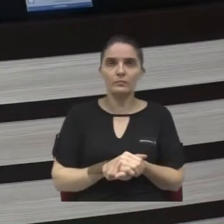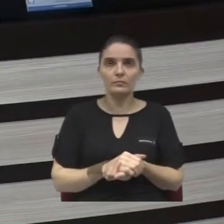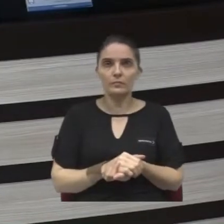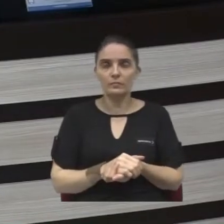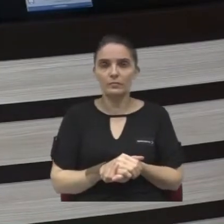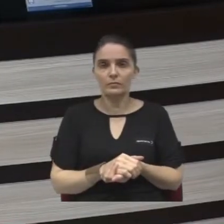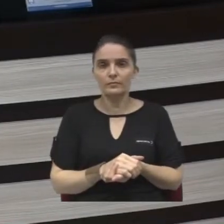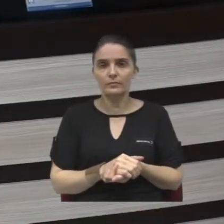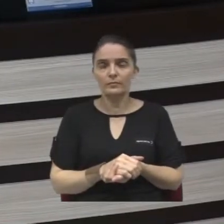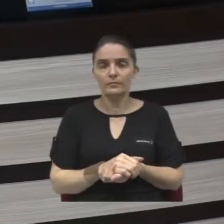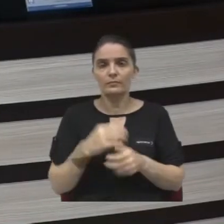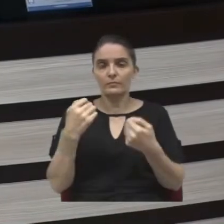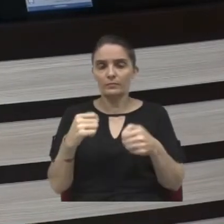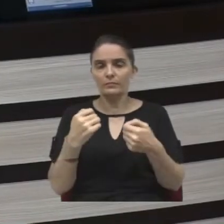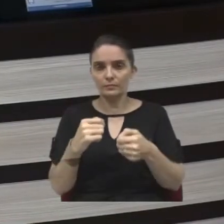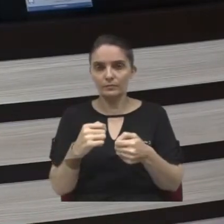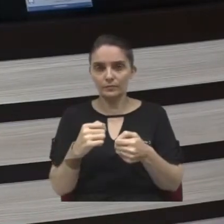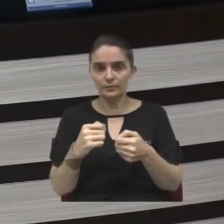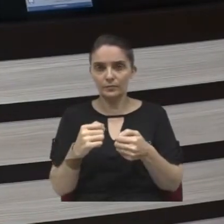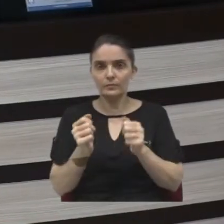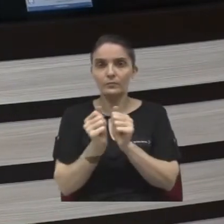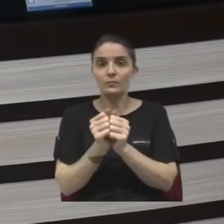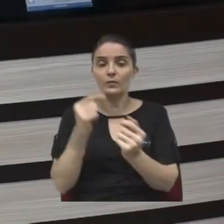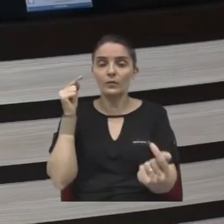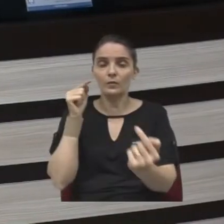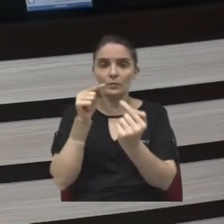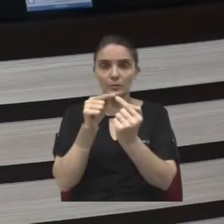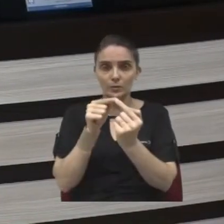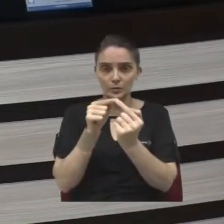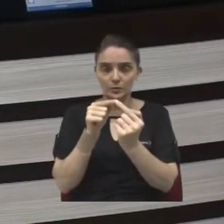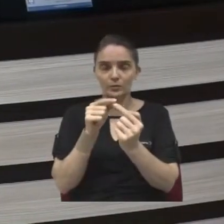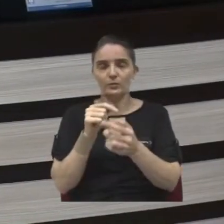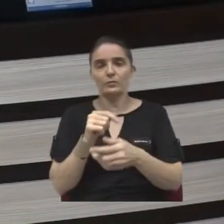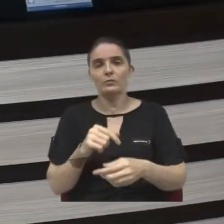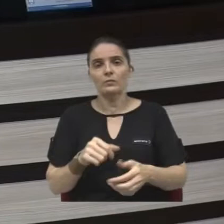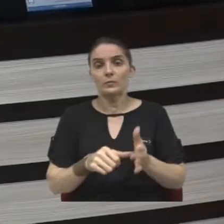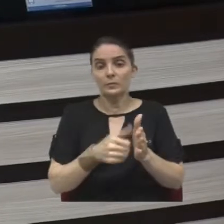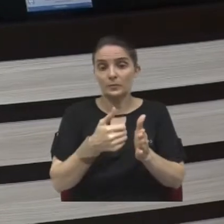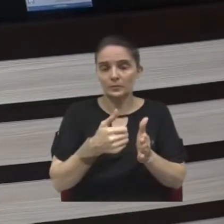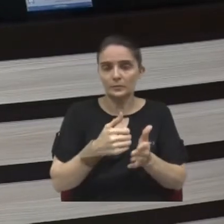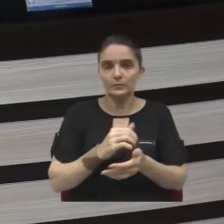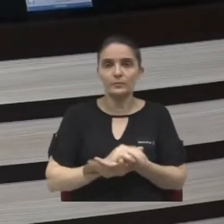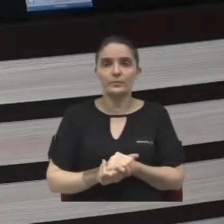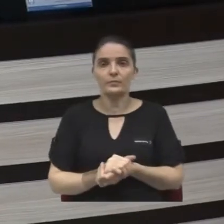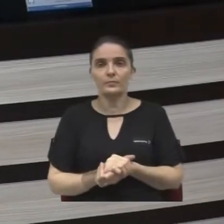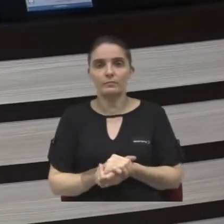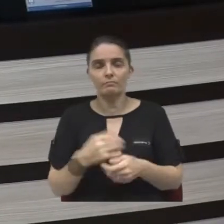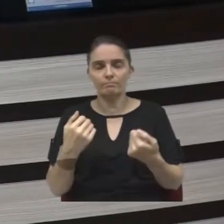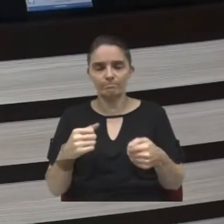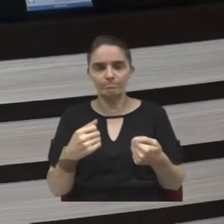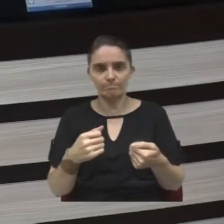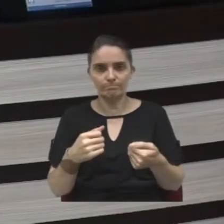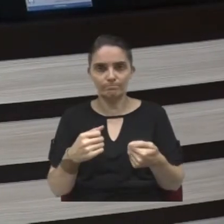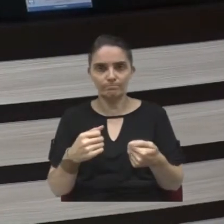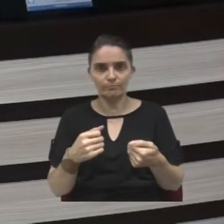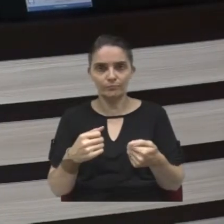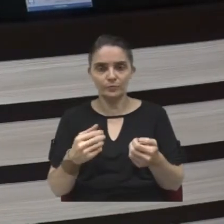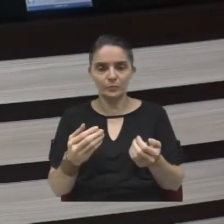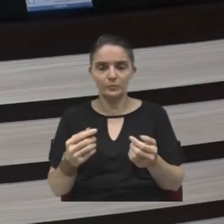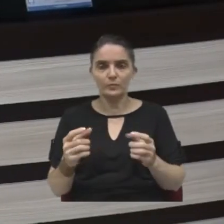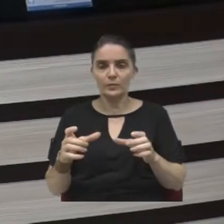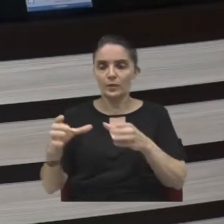a essa última, objetivo da primeira. Há algum empecilho legal para a tramitação simultânea de ambas as